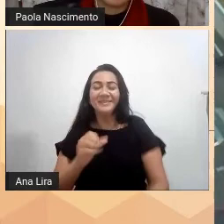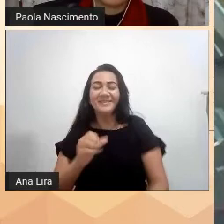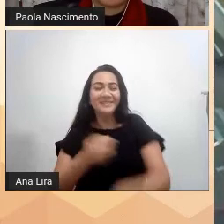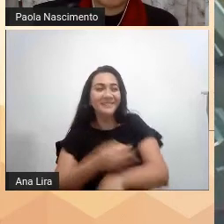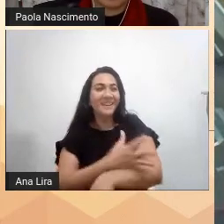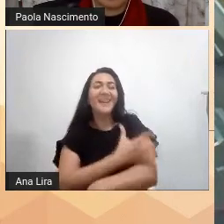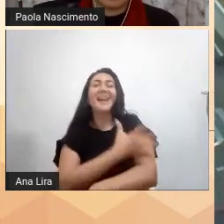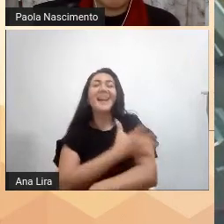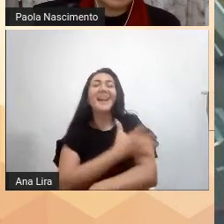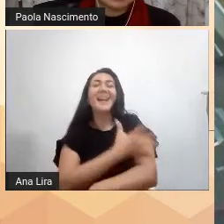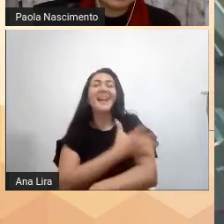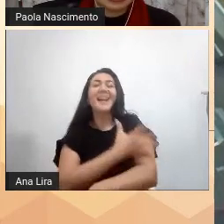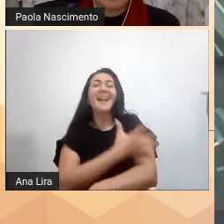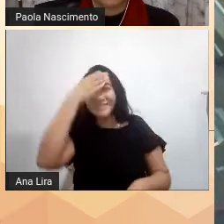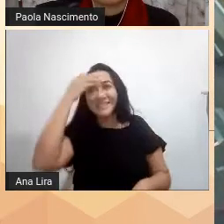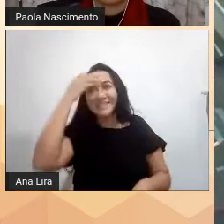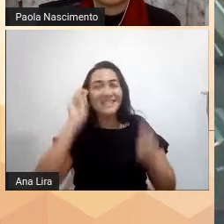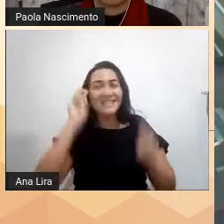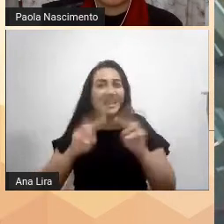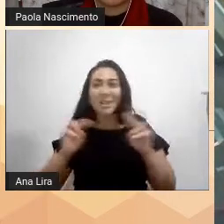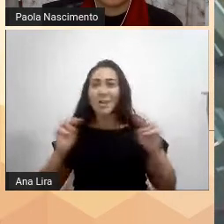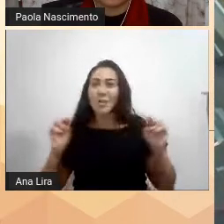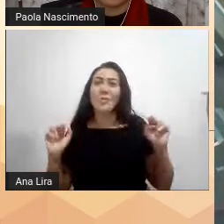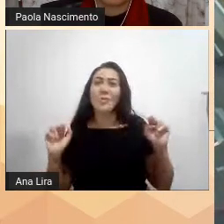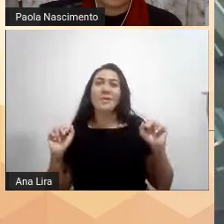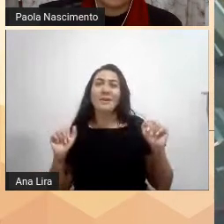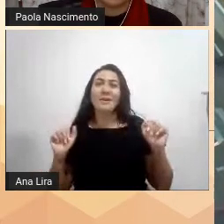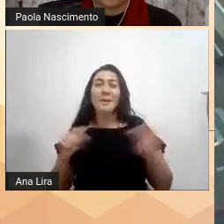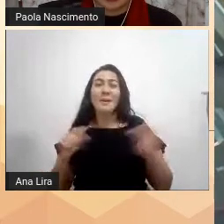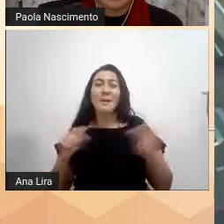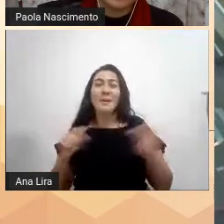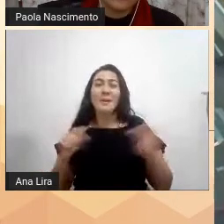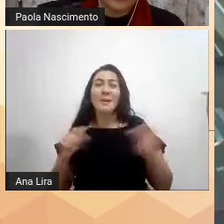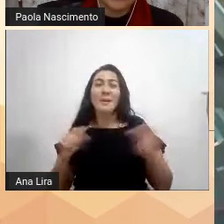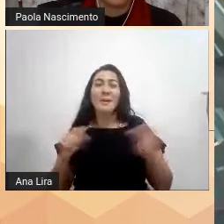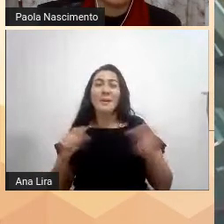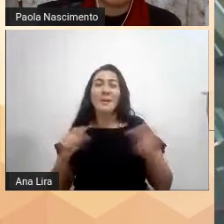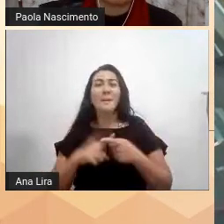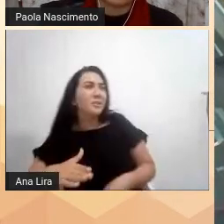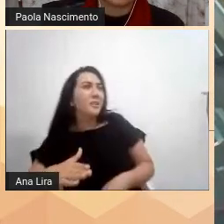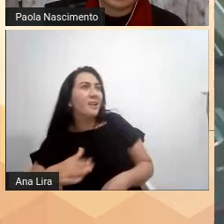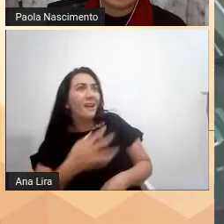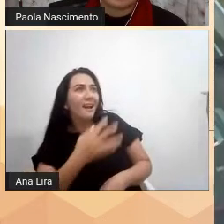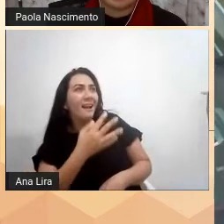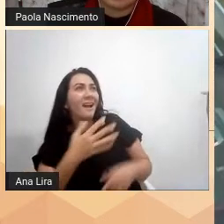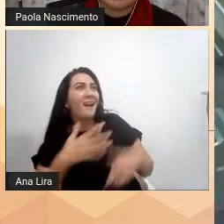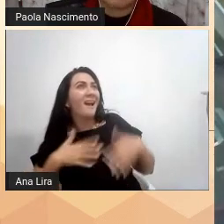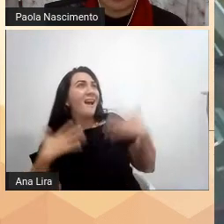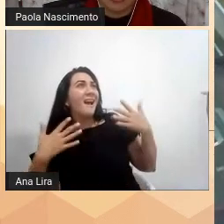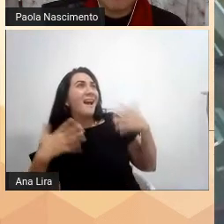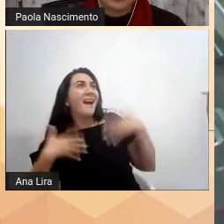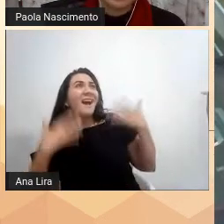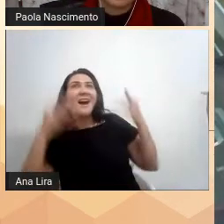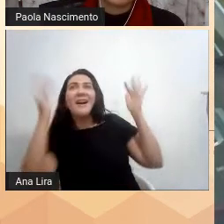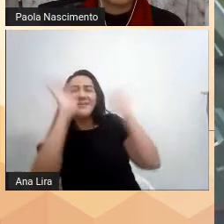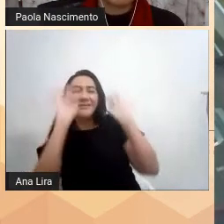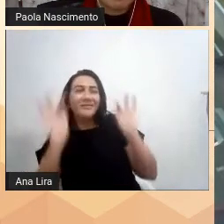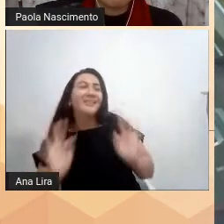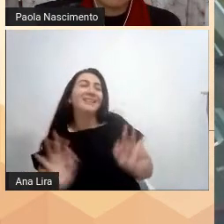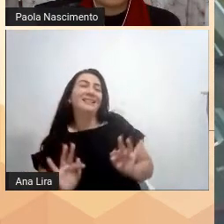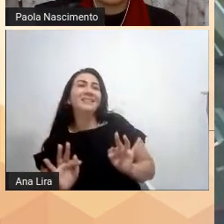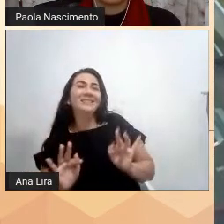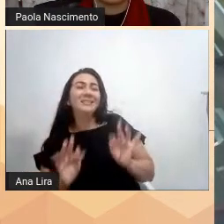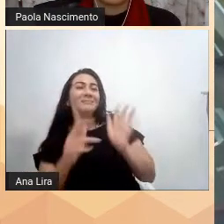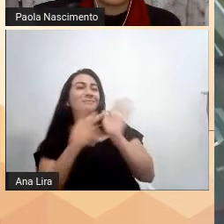foi até a Mariana, né, minha chefe, que comentou junto com a gente até tem um vídeo do depoimento dessa avó, que foi